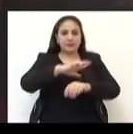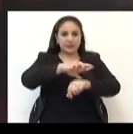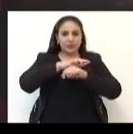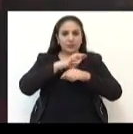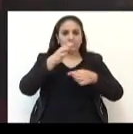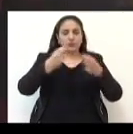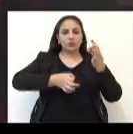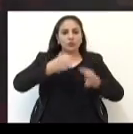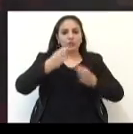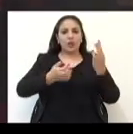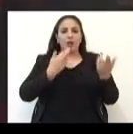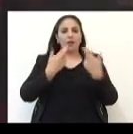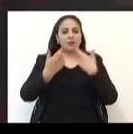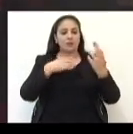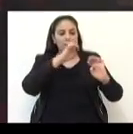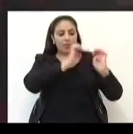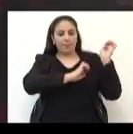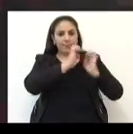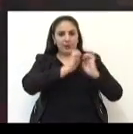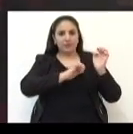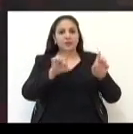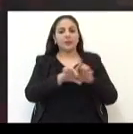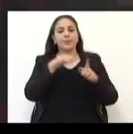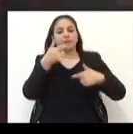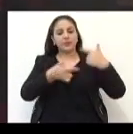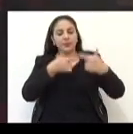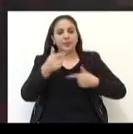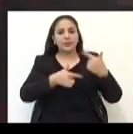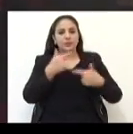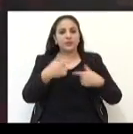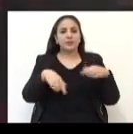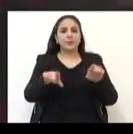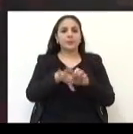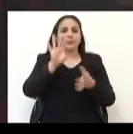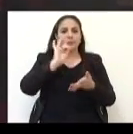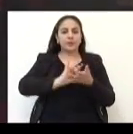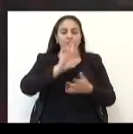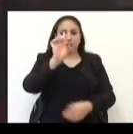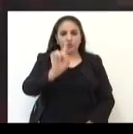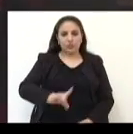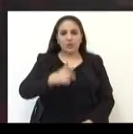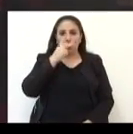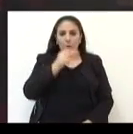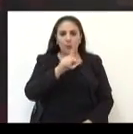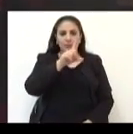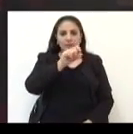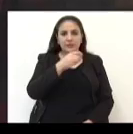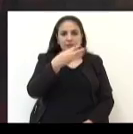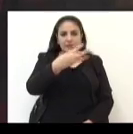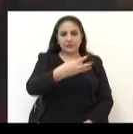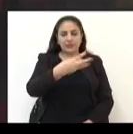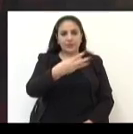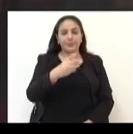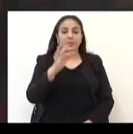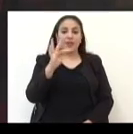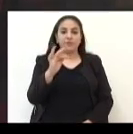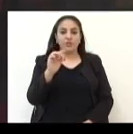segurança jurídica à relação entre empresas e trabalhadores e consolidar direitos como o